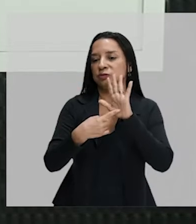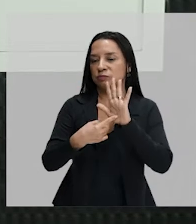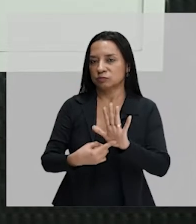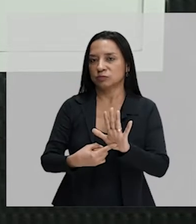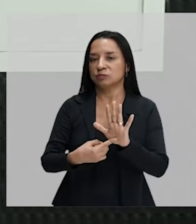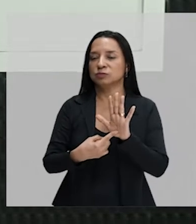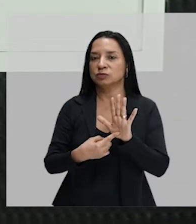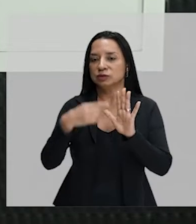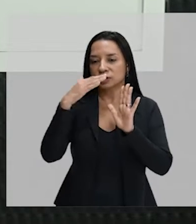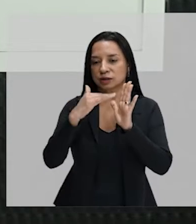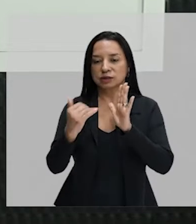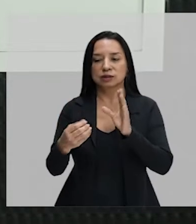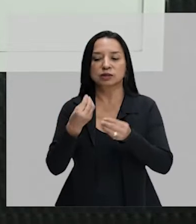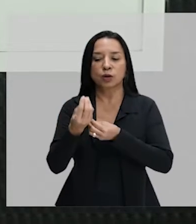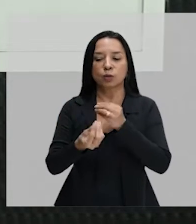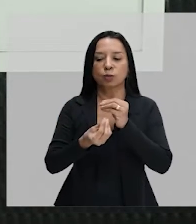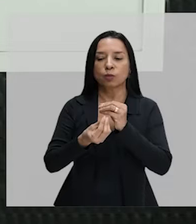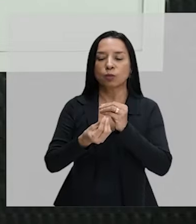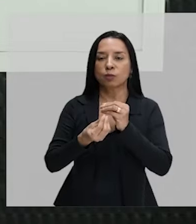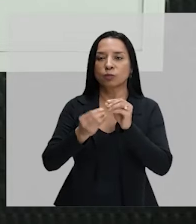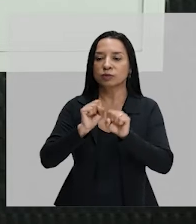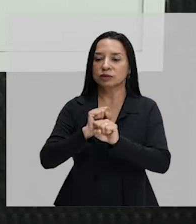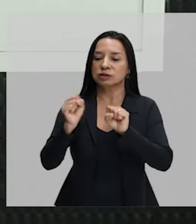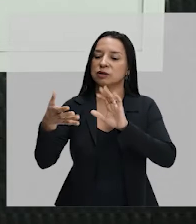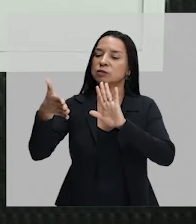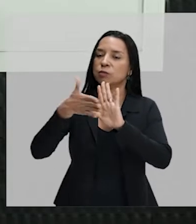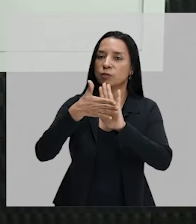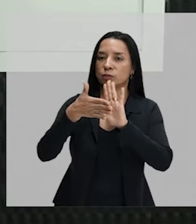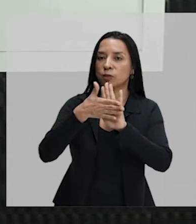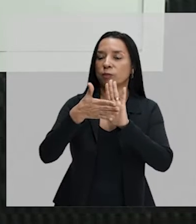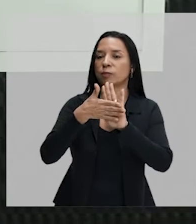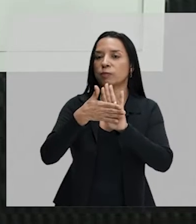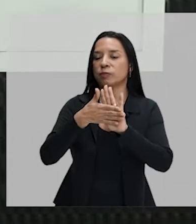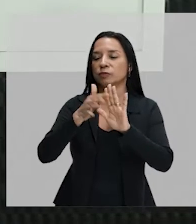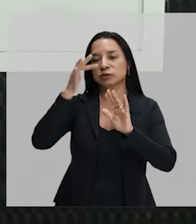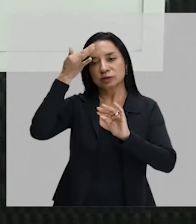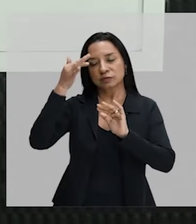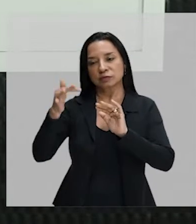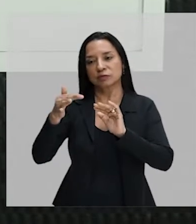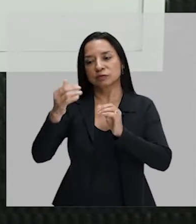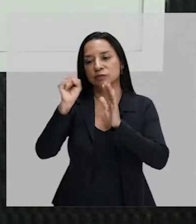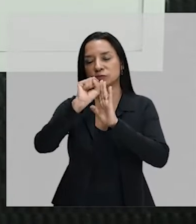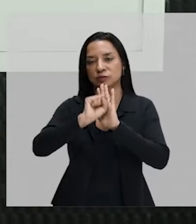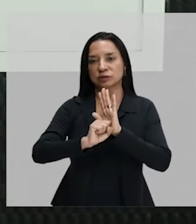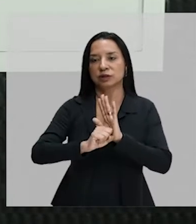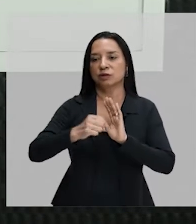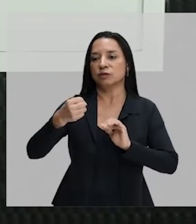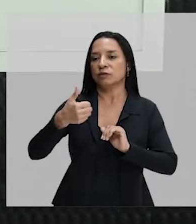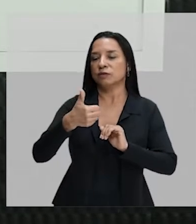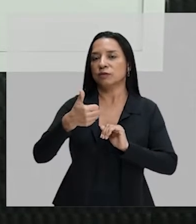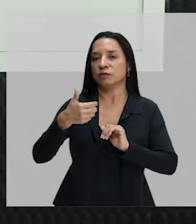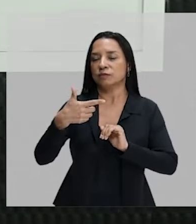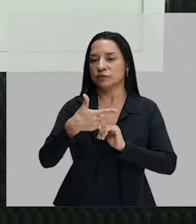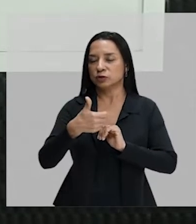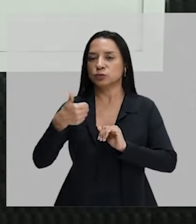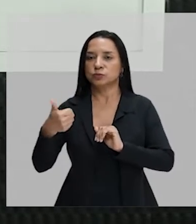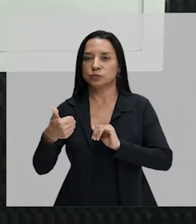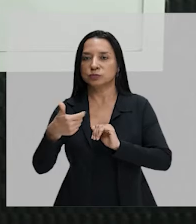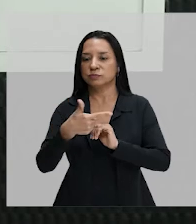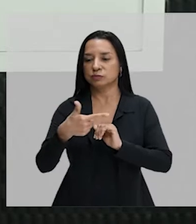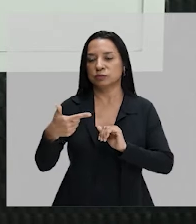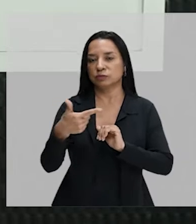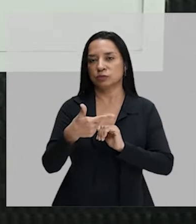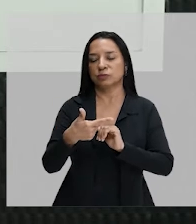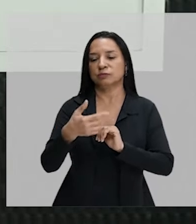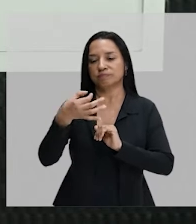uma das grandes propostas da filosofia para o século 21 e 22. Perfeito?